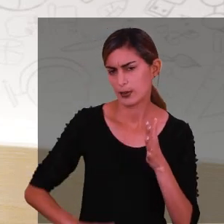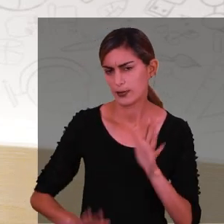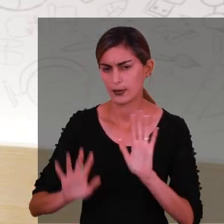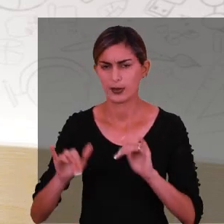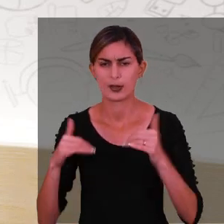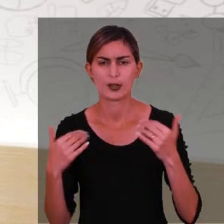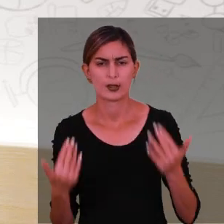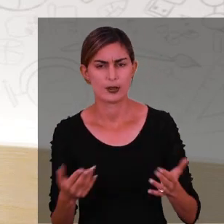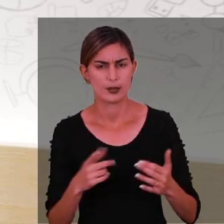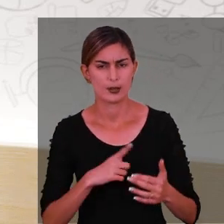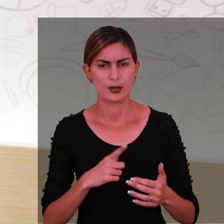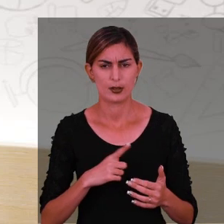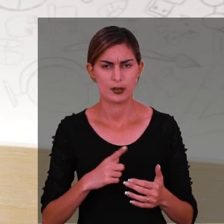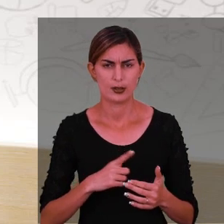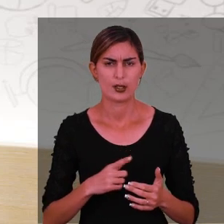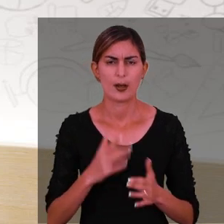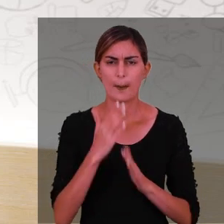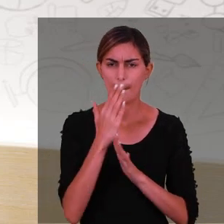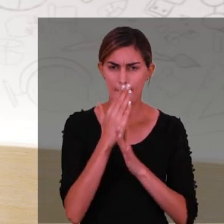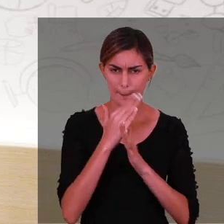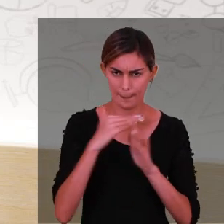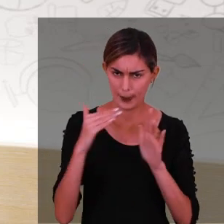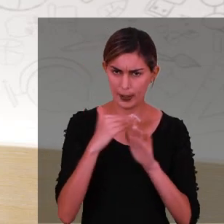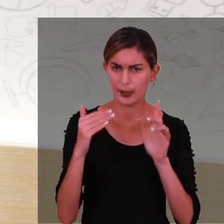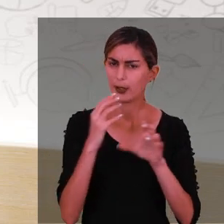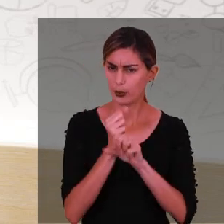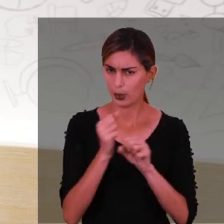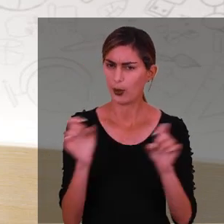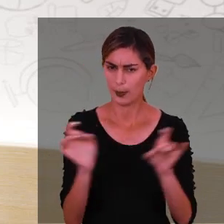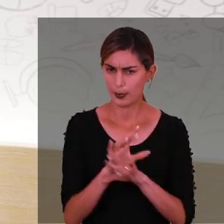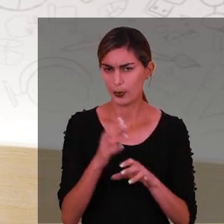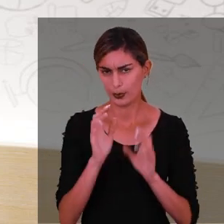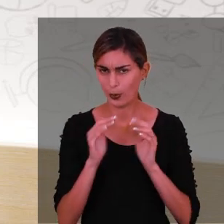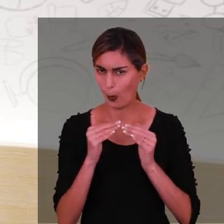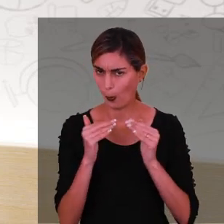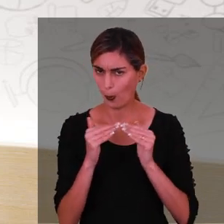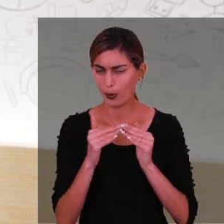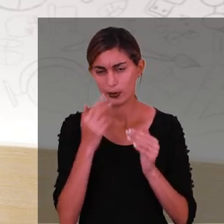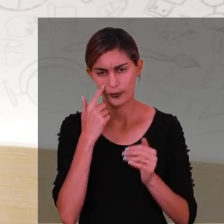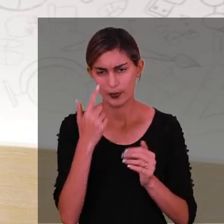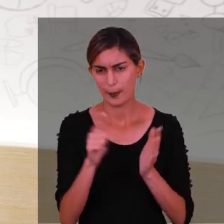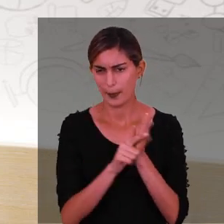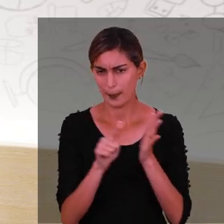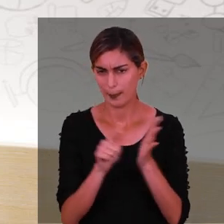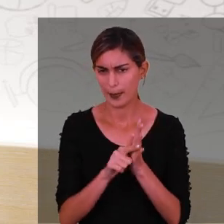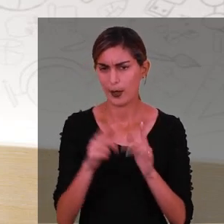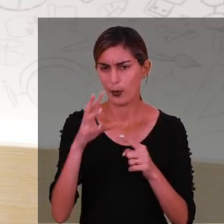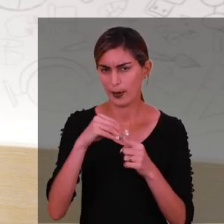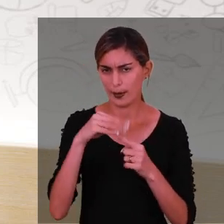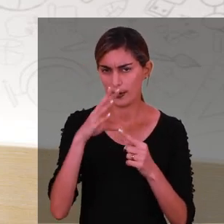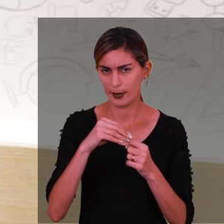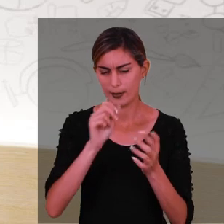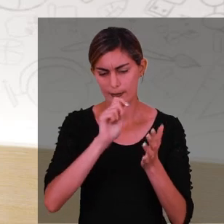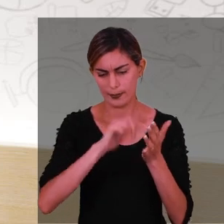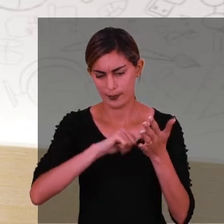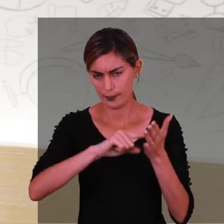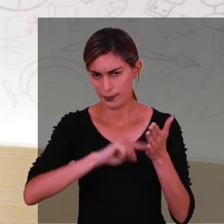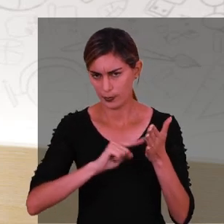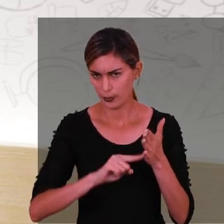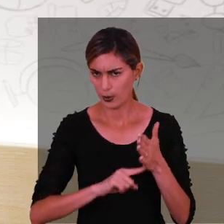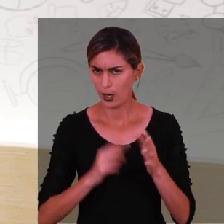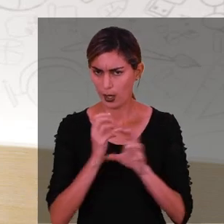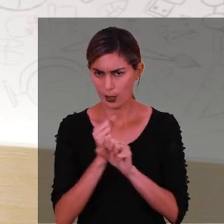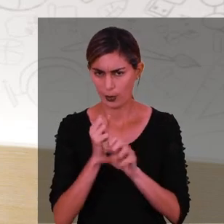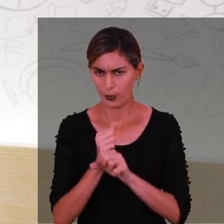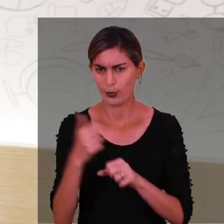atividade. Então, temos a metade deste cálculo pronto, concorda? Então, vamos lá. Papel, caneta e calculadora